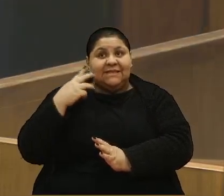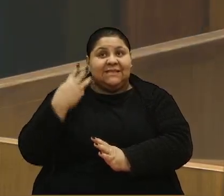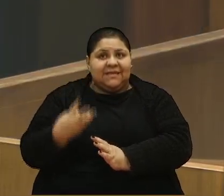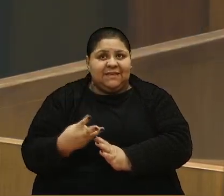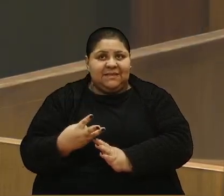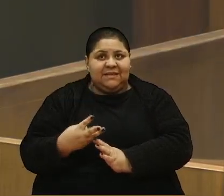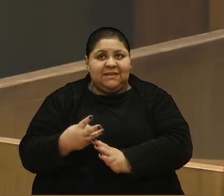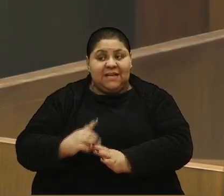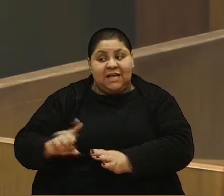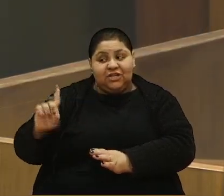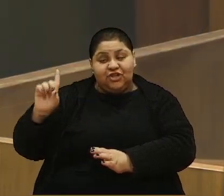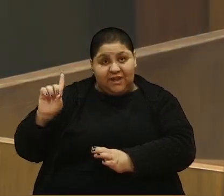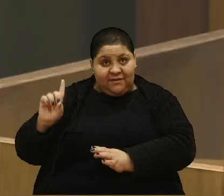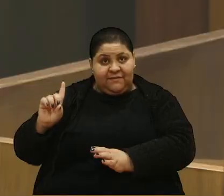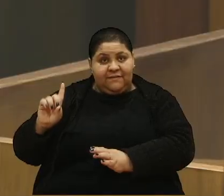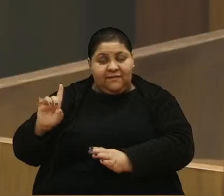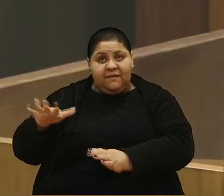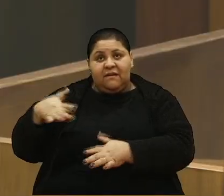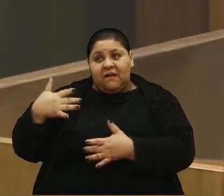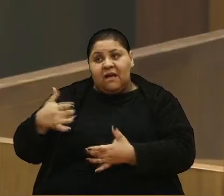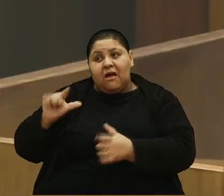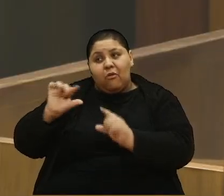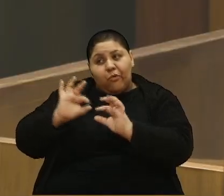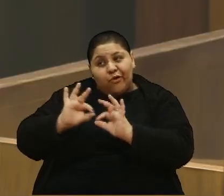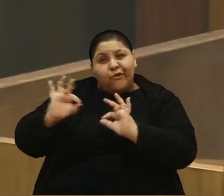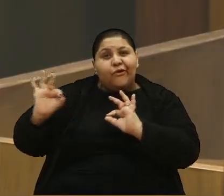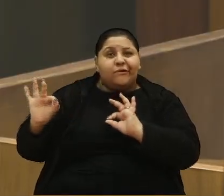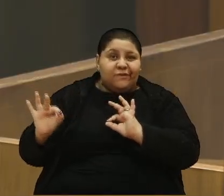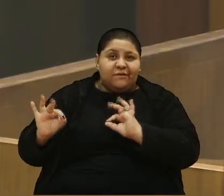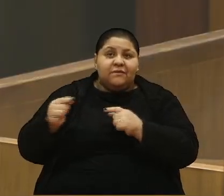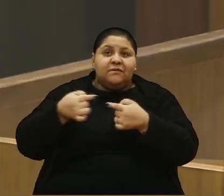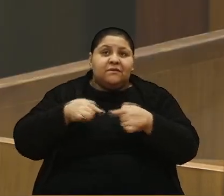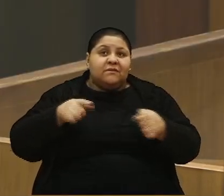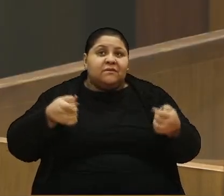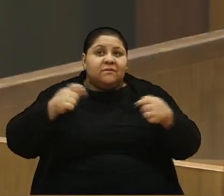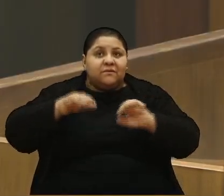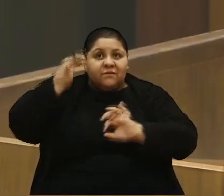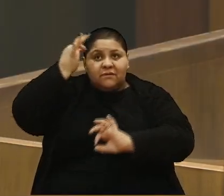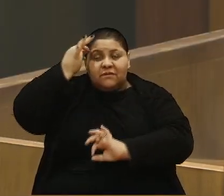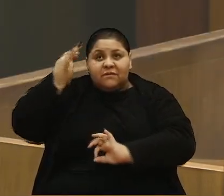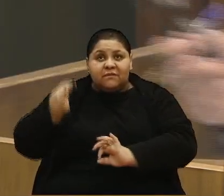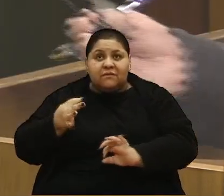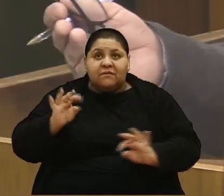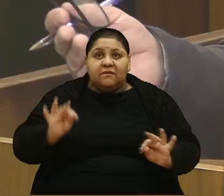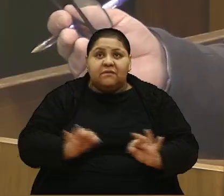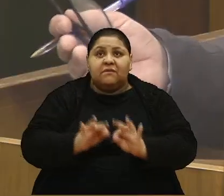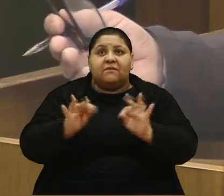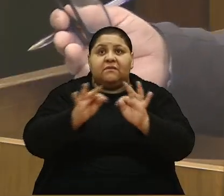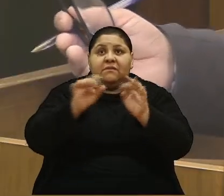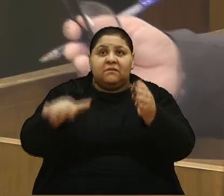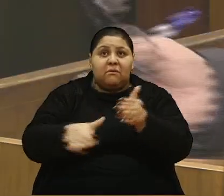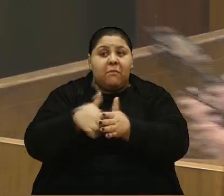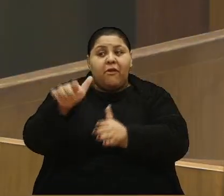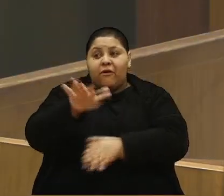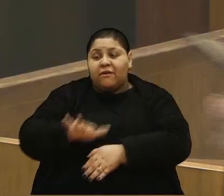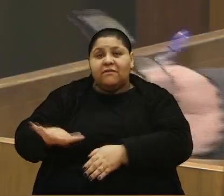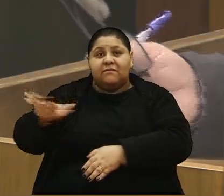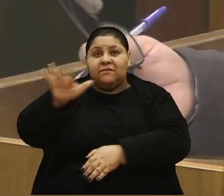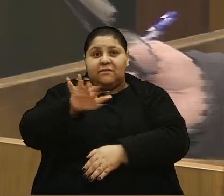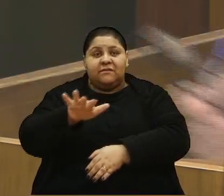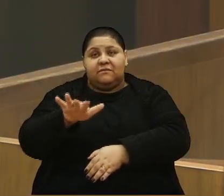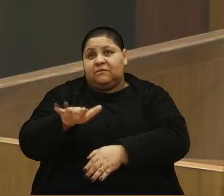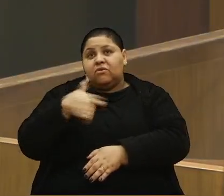à direita. Ah, é um pouco longe. Sim, é um pouco longe, mas nós precisamos compreender que os técnicos buscaram as melhores áreas, as